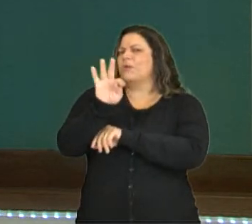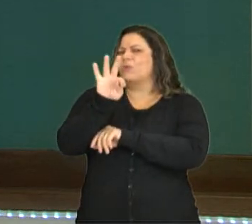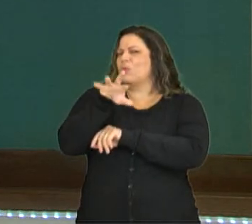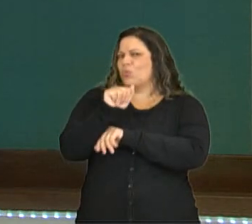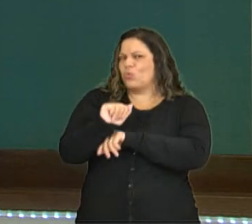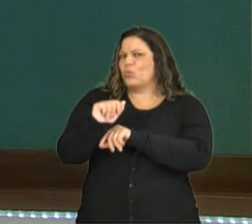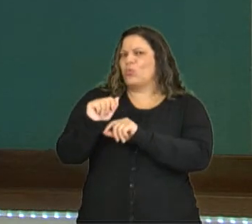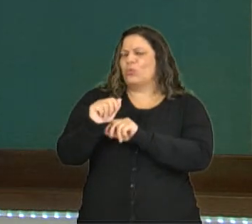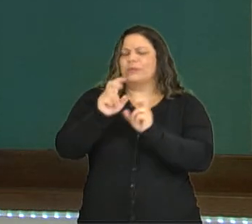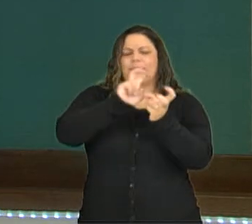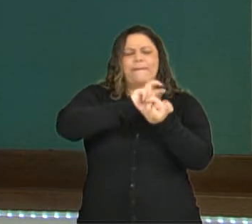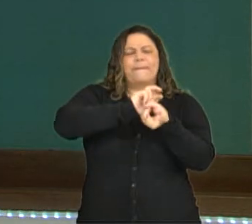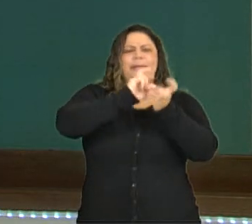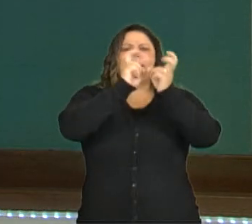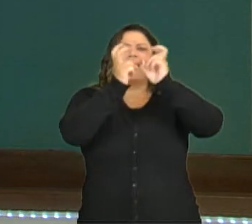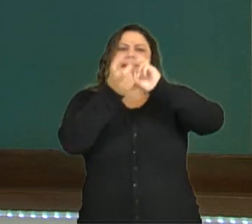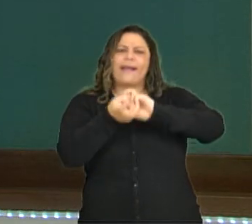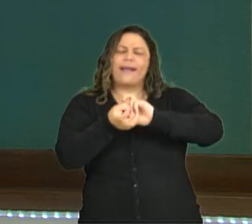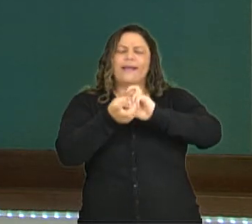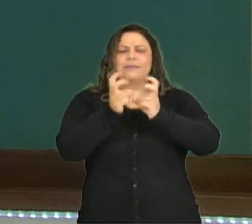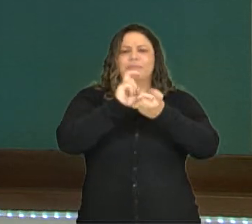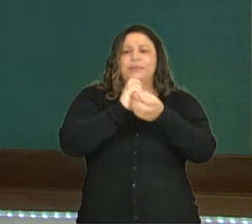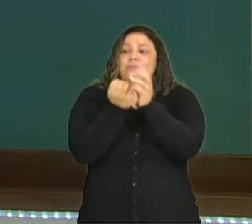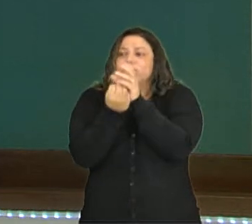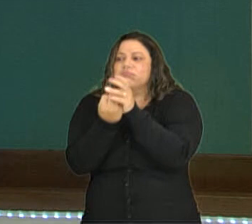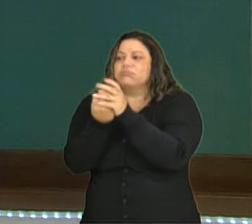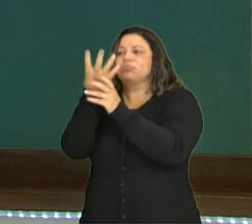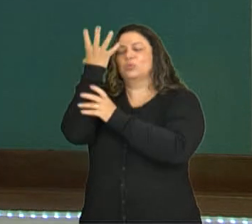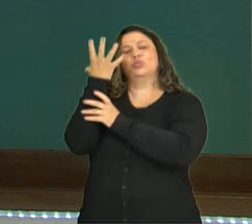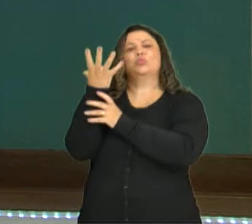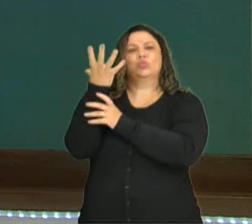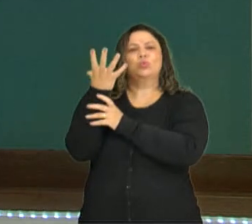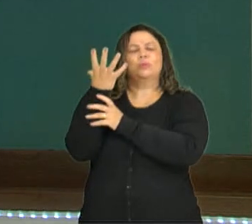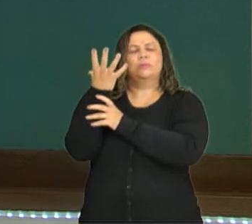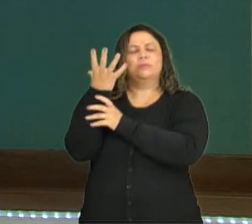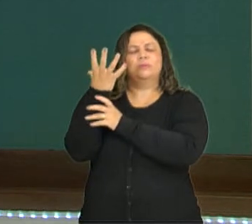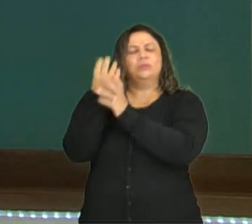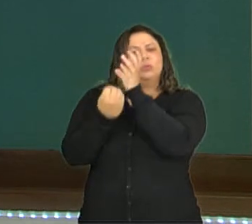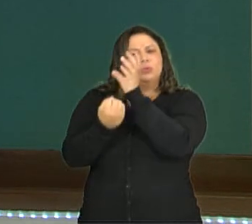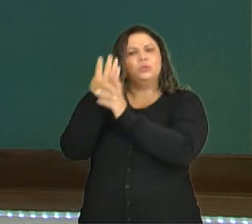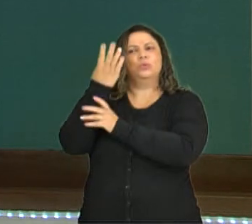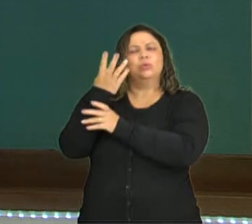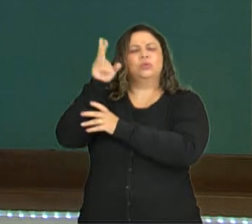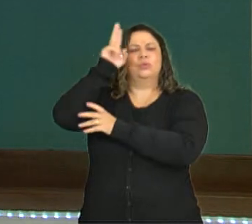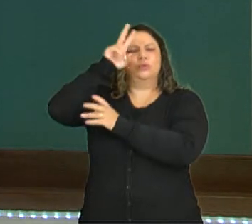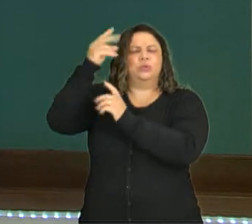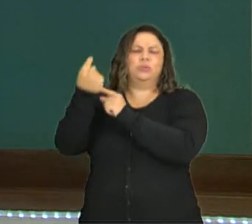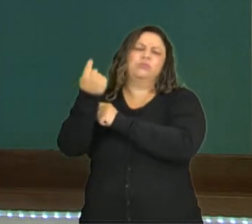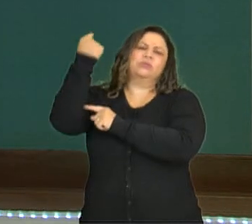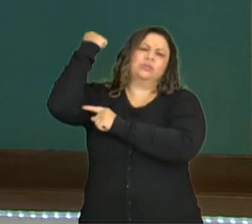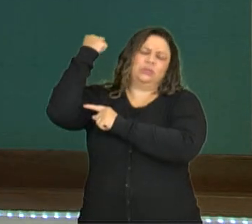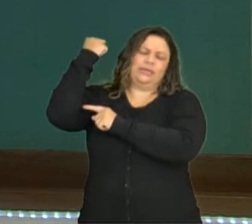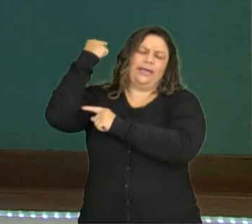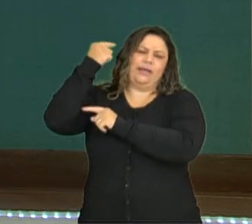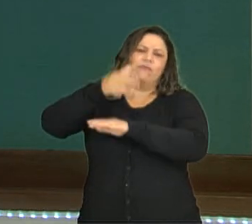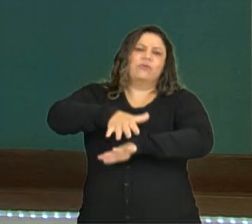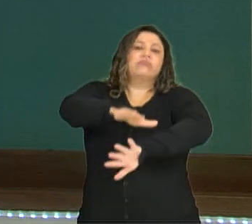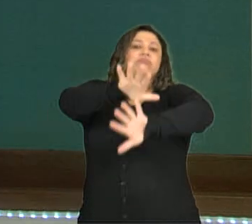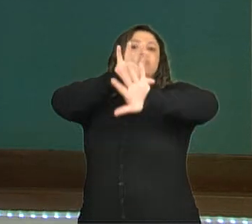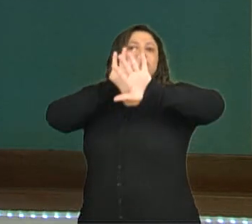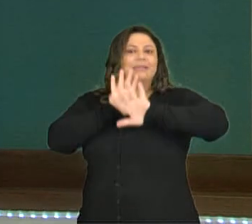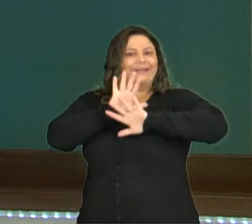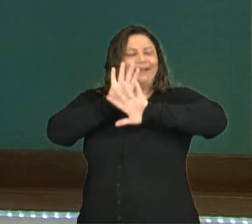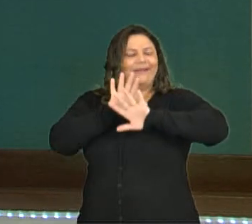é histórico. Ela surgiu de uma luta como forma de defesa da repressão que os